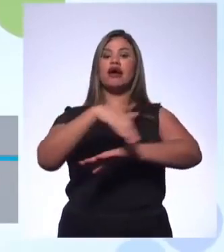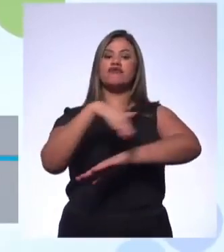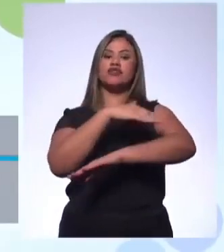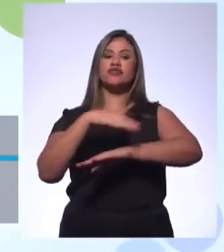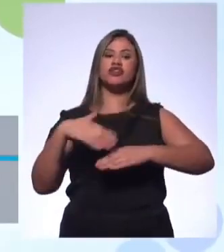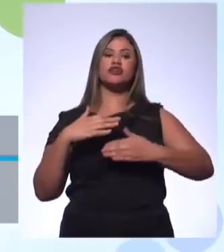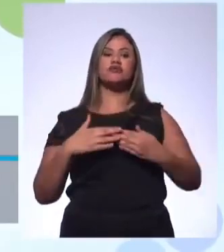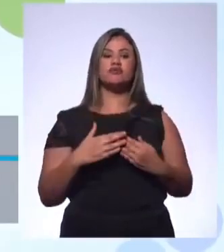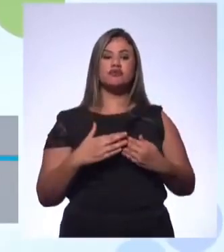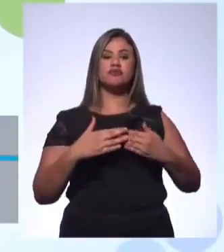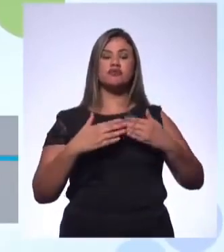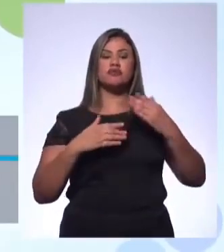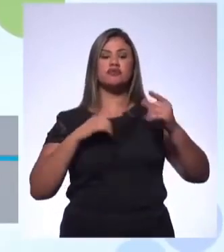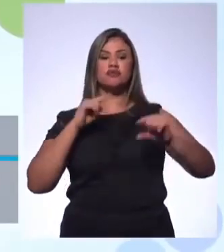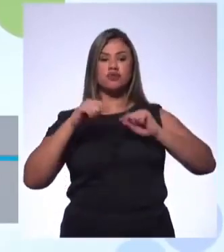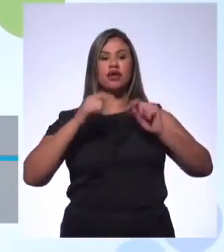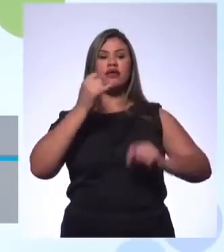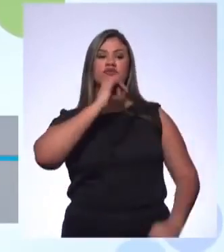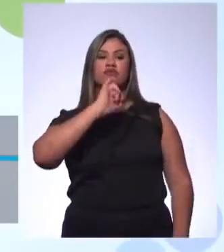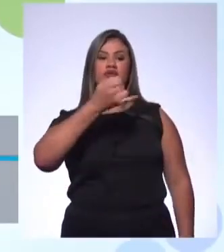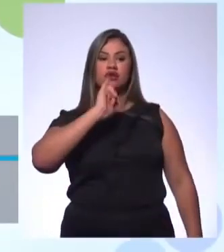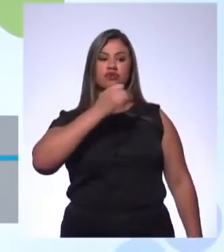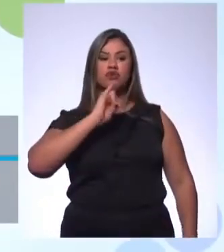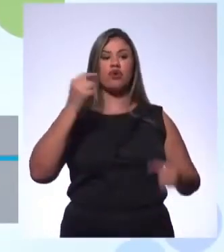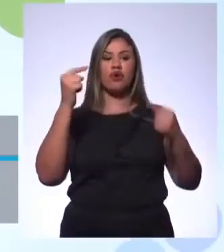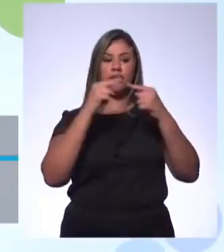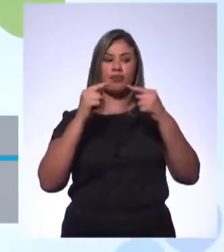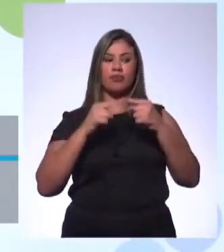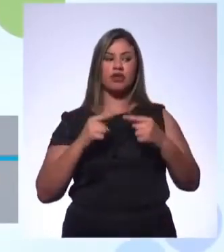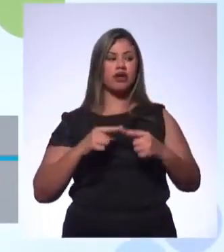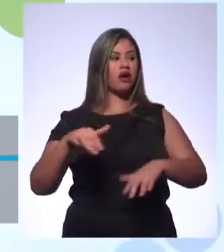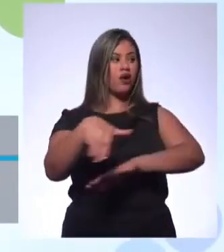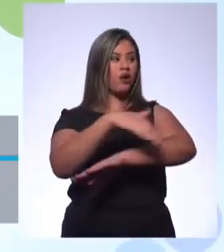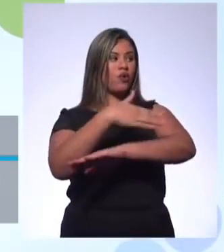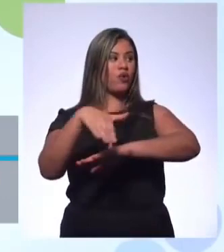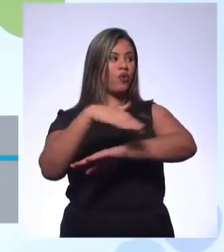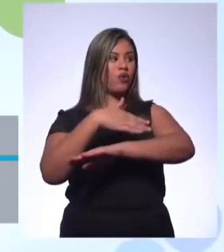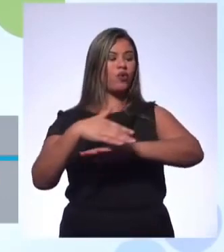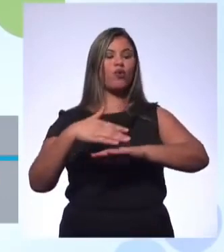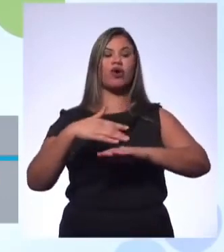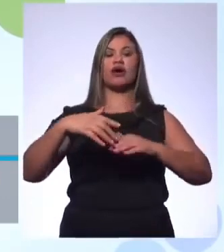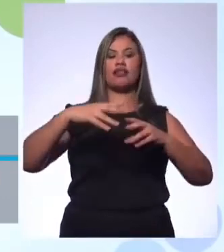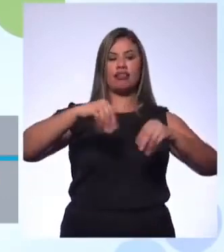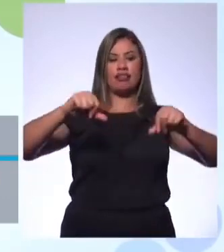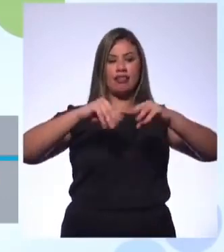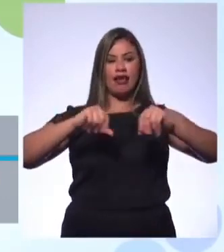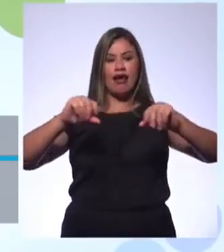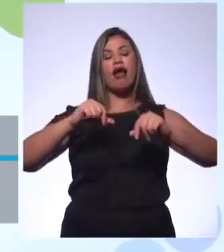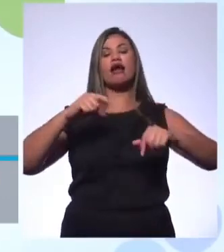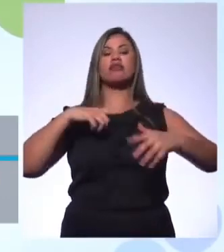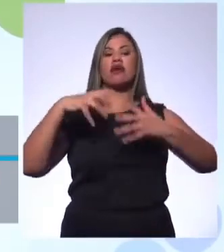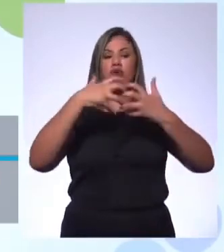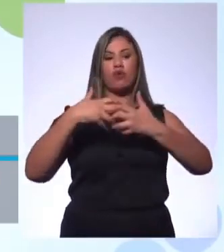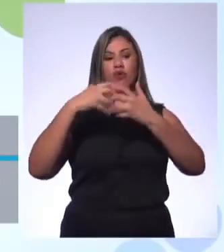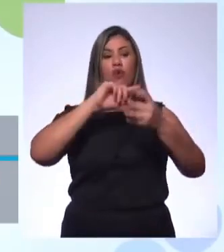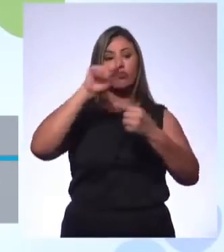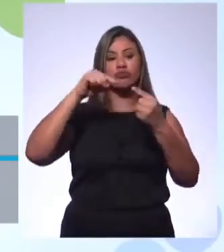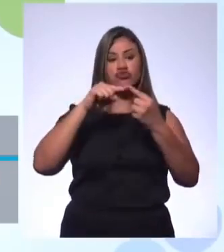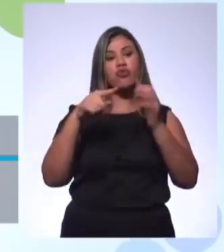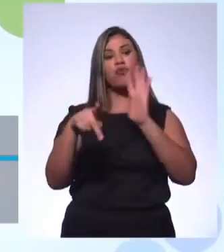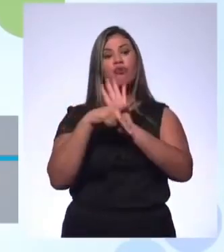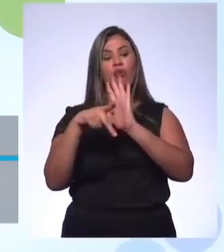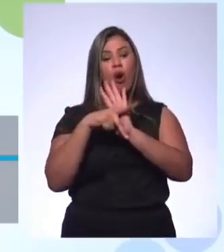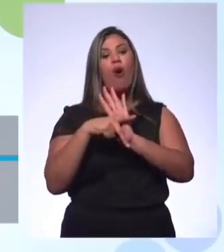rua, o fato do narrador ter dito que aquela rua ela é de terra, tem uma função para a história. E se não tiver